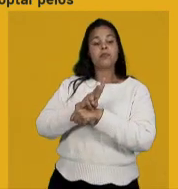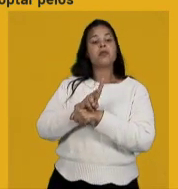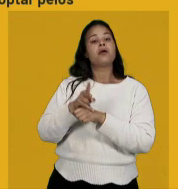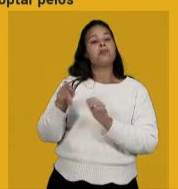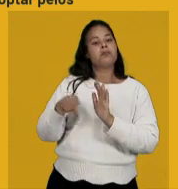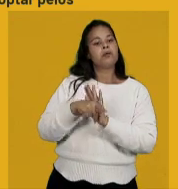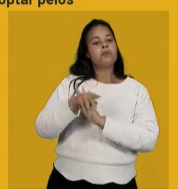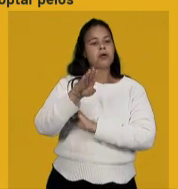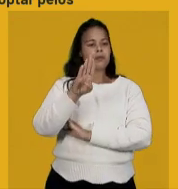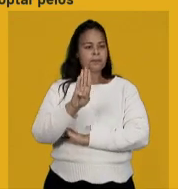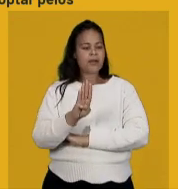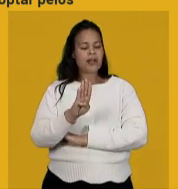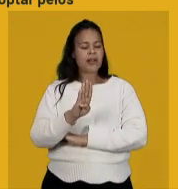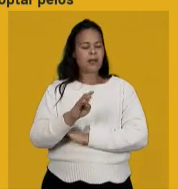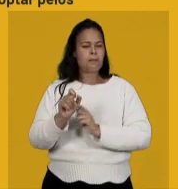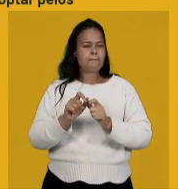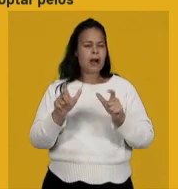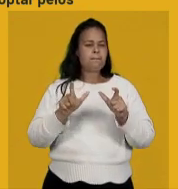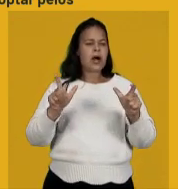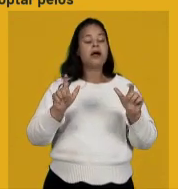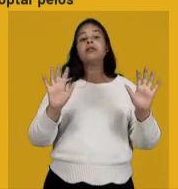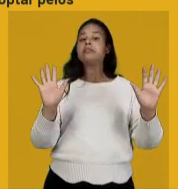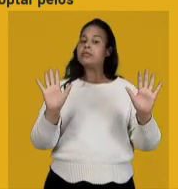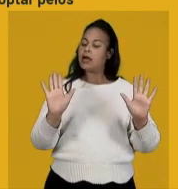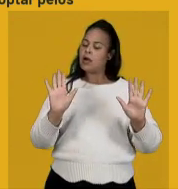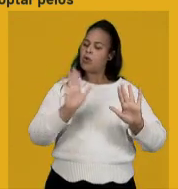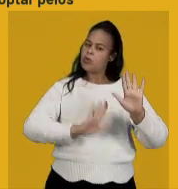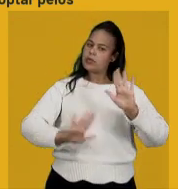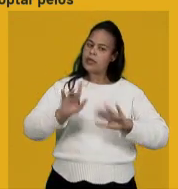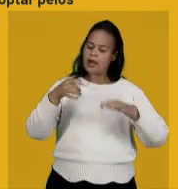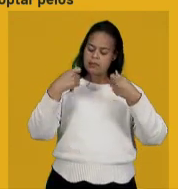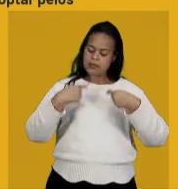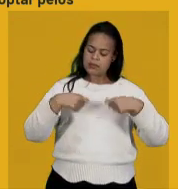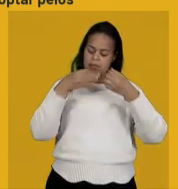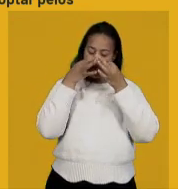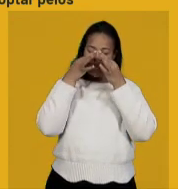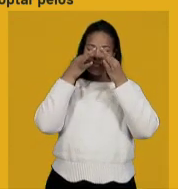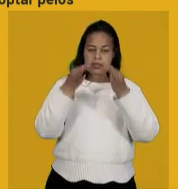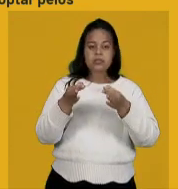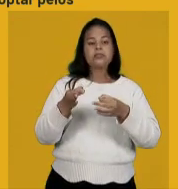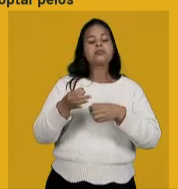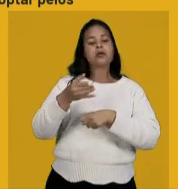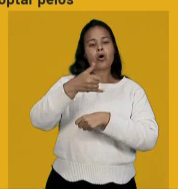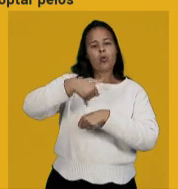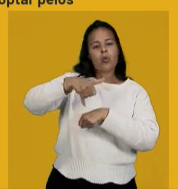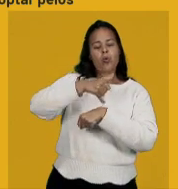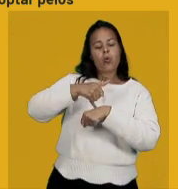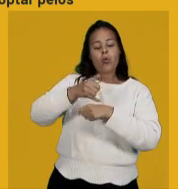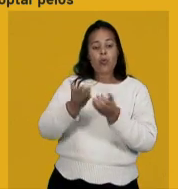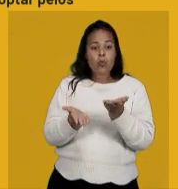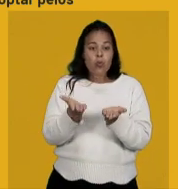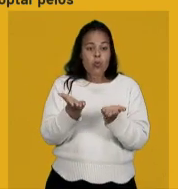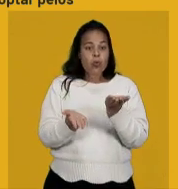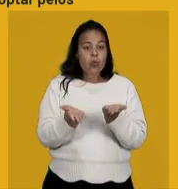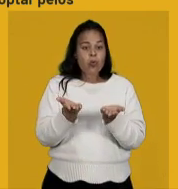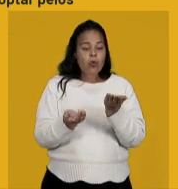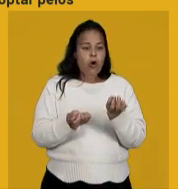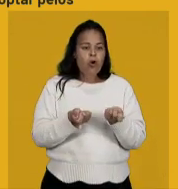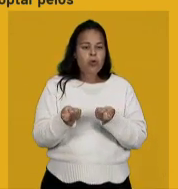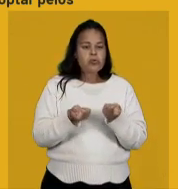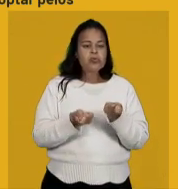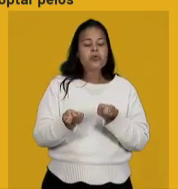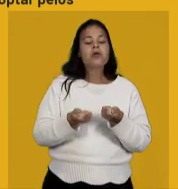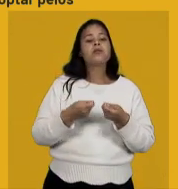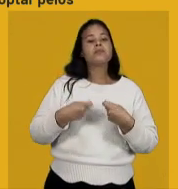eu preciso, mas não em excesso. Por serem ricos em calorias, sua ingestão deve ser moderada e equilibrada. É preferível optar